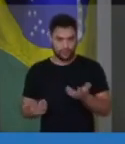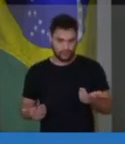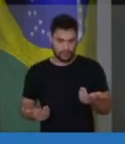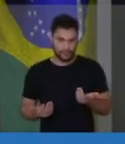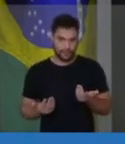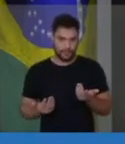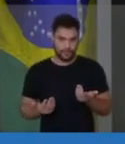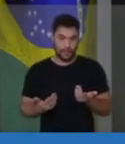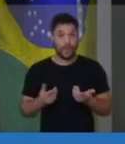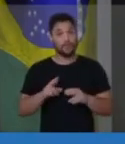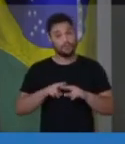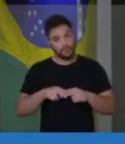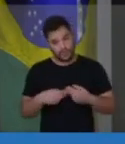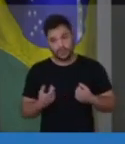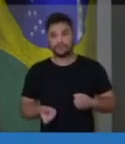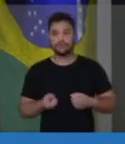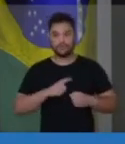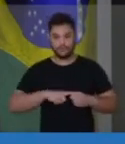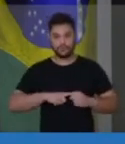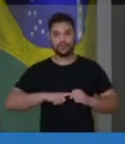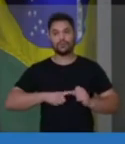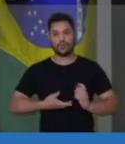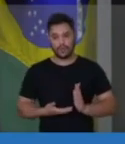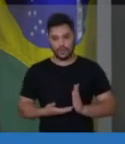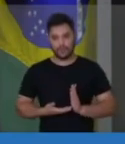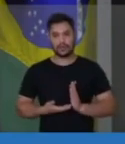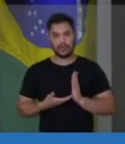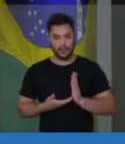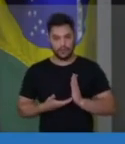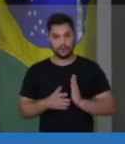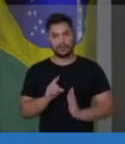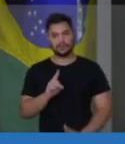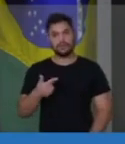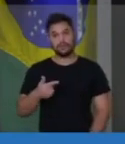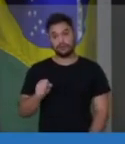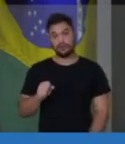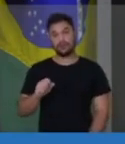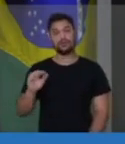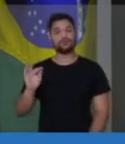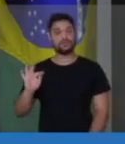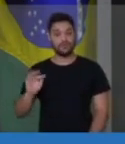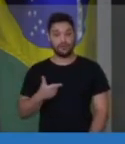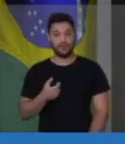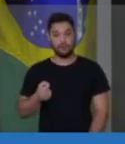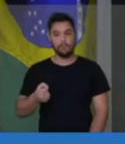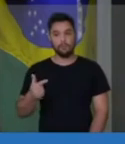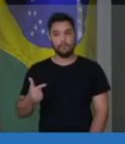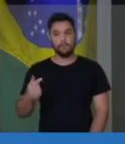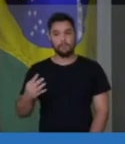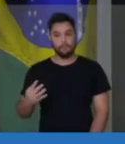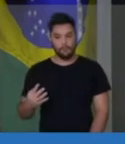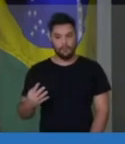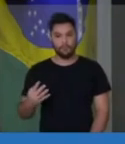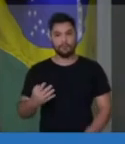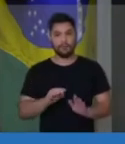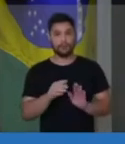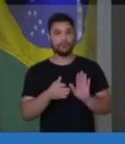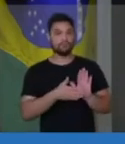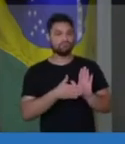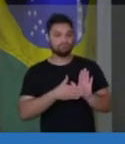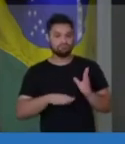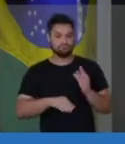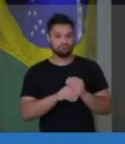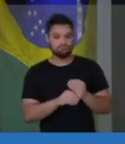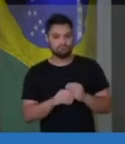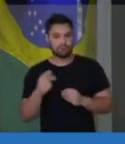tendo sido remetido novamente a esta Câmara dos Deputados dia 28 de fevereiro de 2024, sob a forma de emendas do